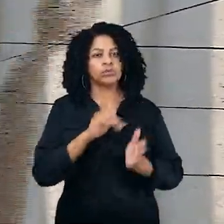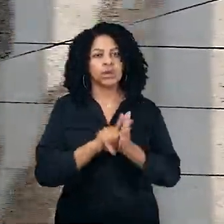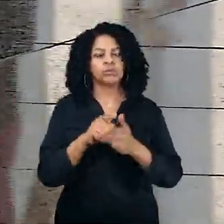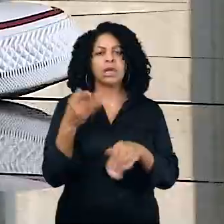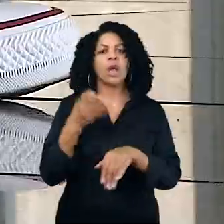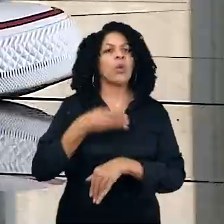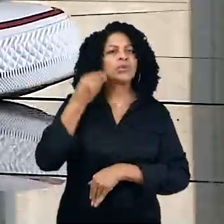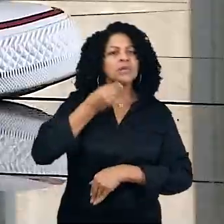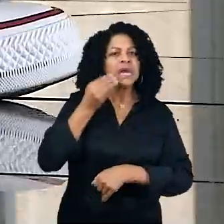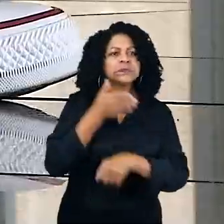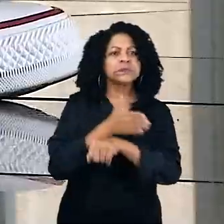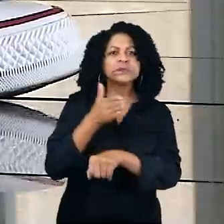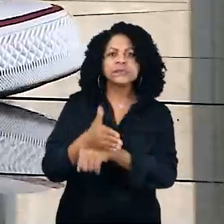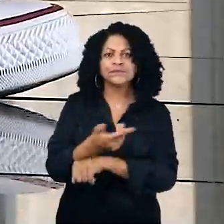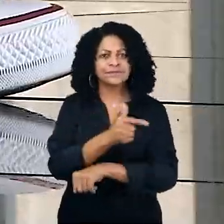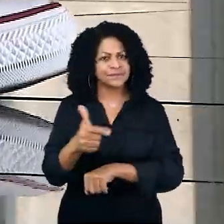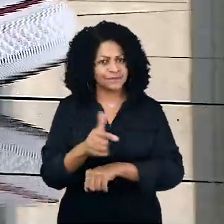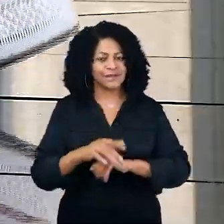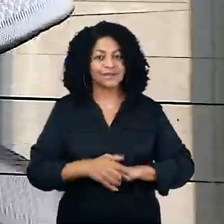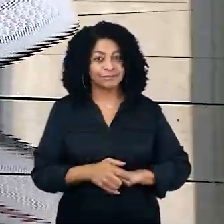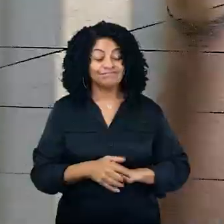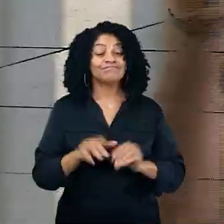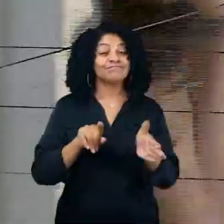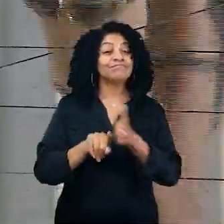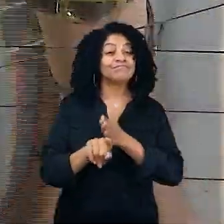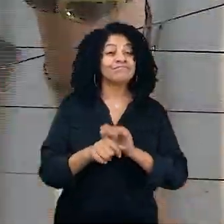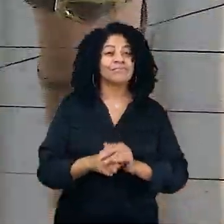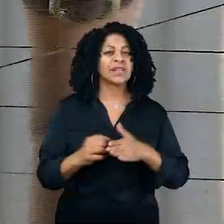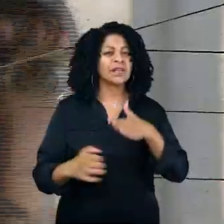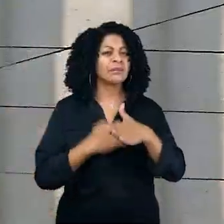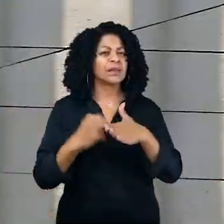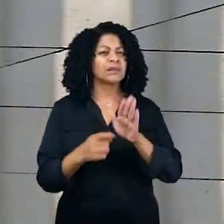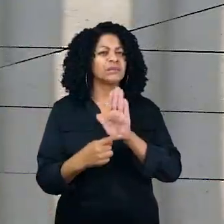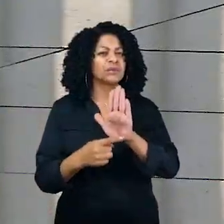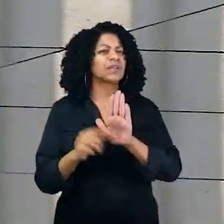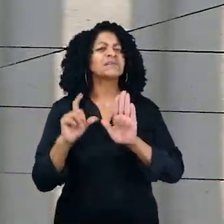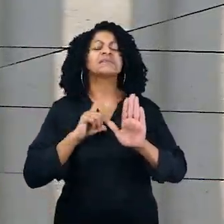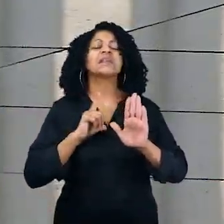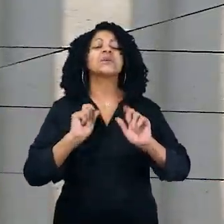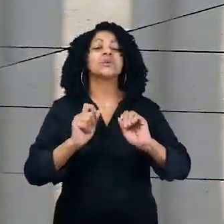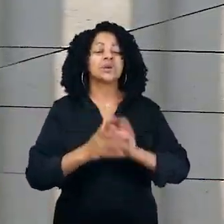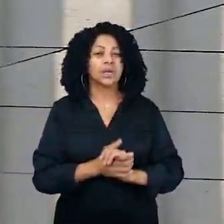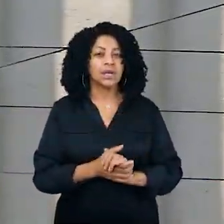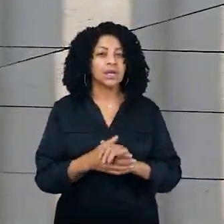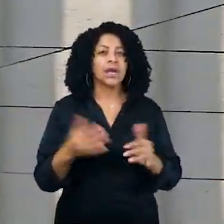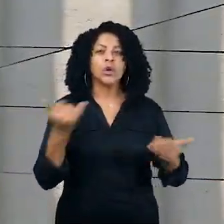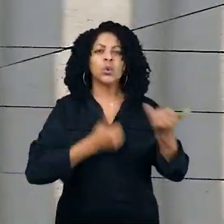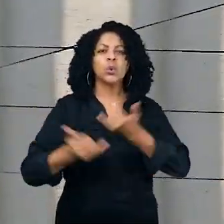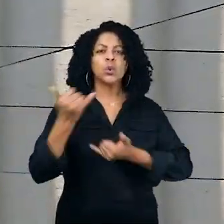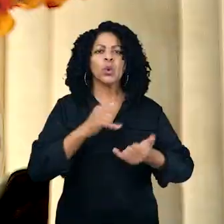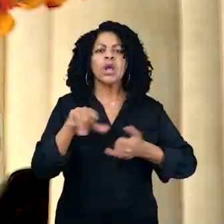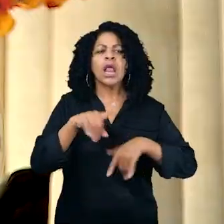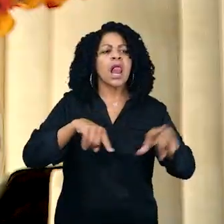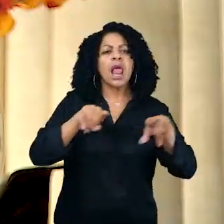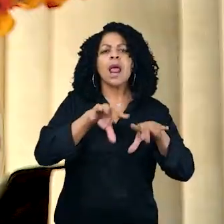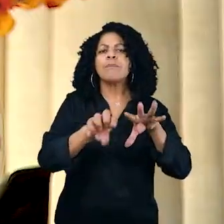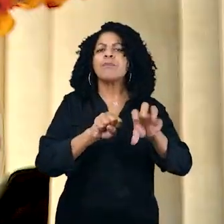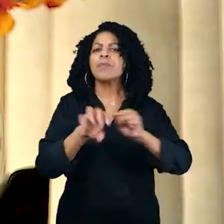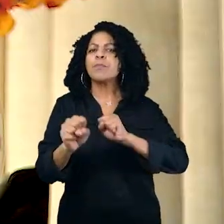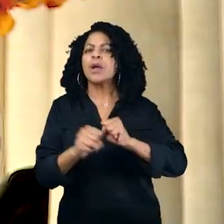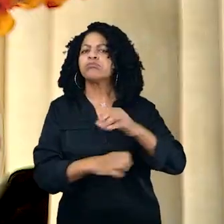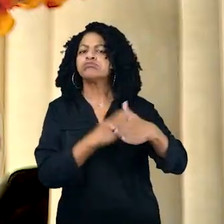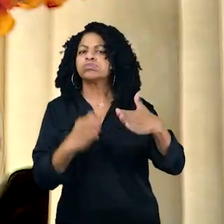ao acesso a oportunidades, se pergunta o que a empresa tem para mostrar, quais são os dados que ela